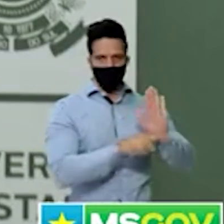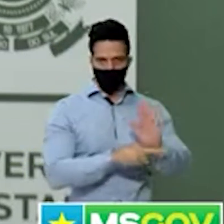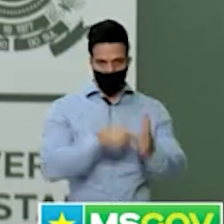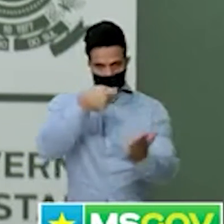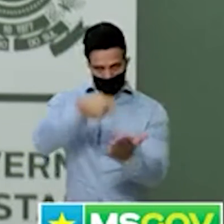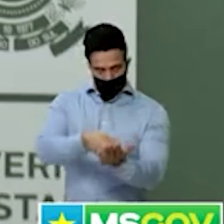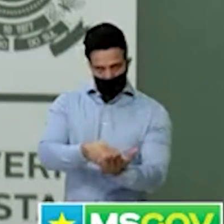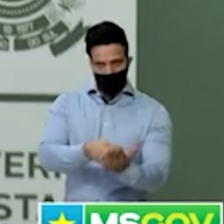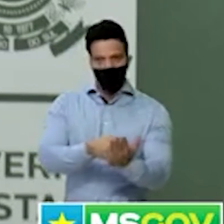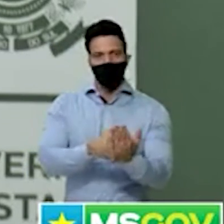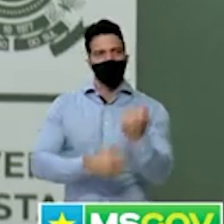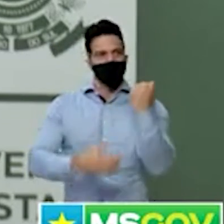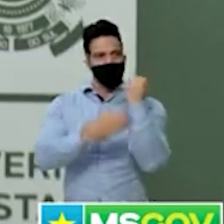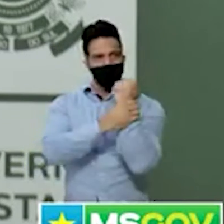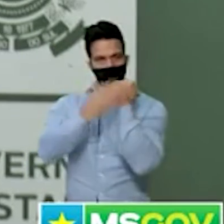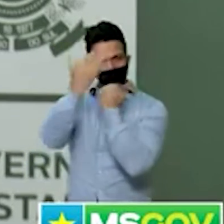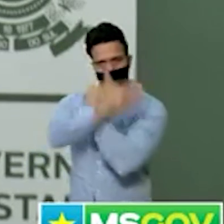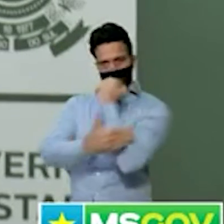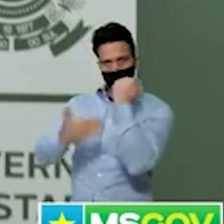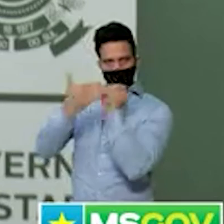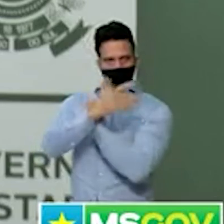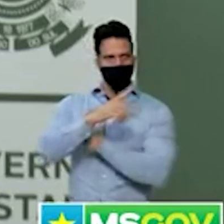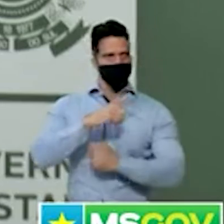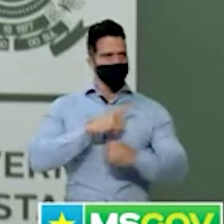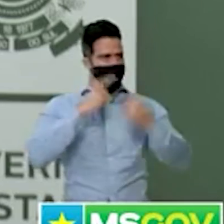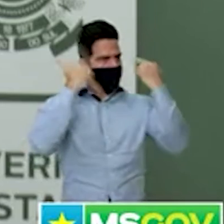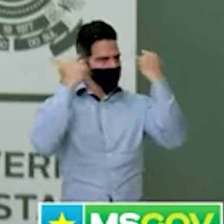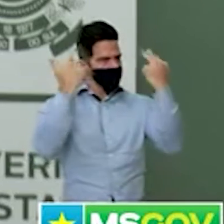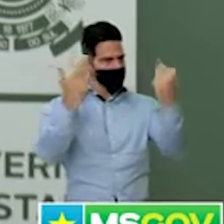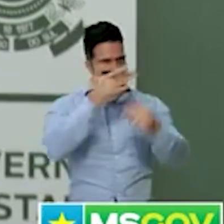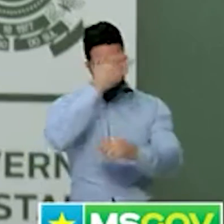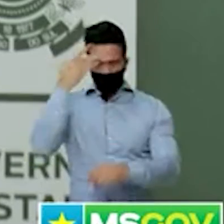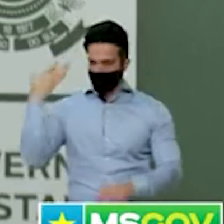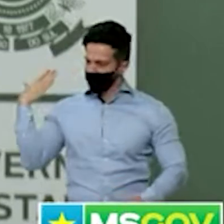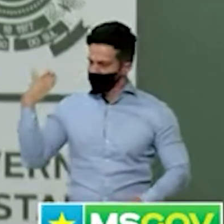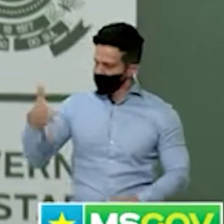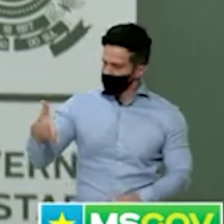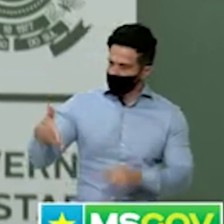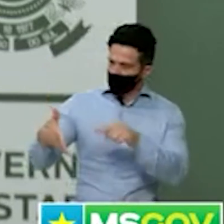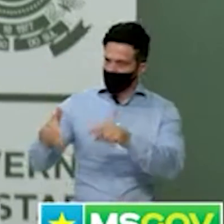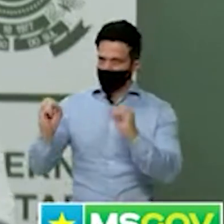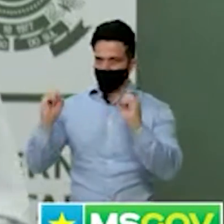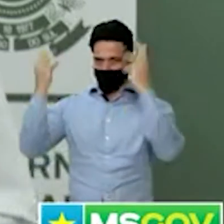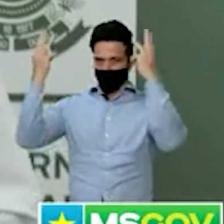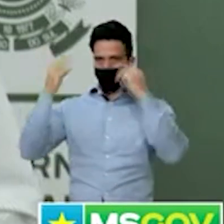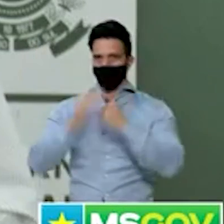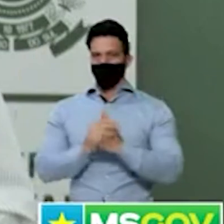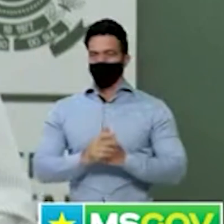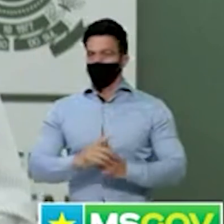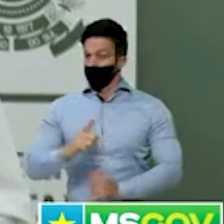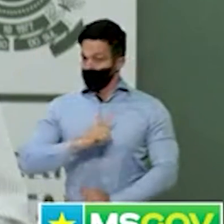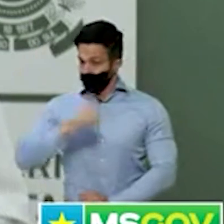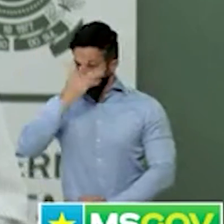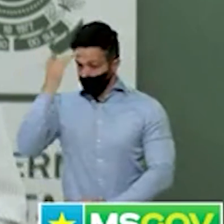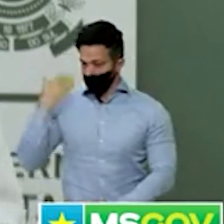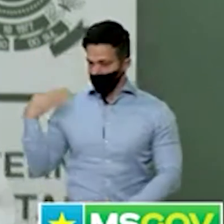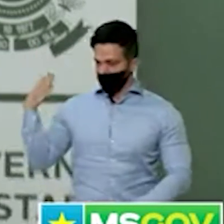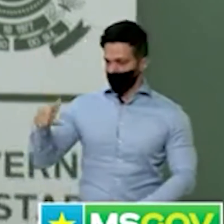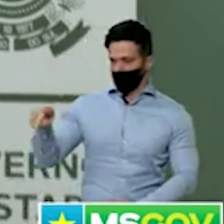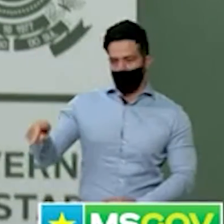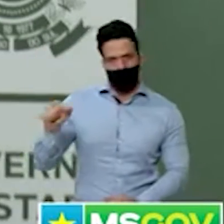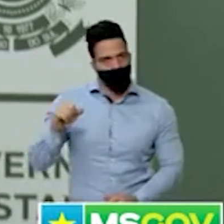passaporte gera tá Oi para o frequentador do evento tem gente que só vai no evento se tivesse protocolo ou passaporte